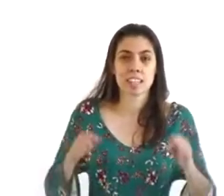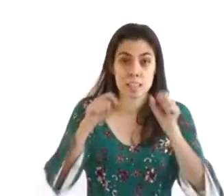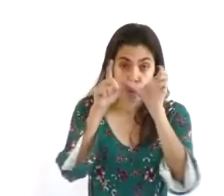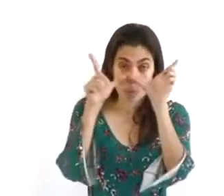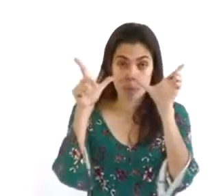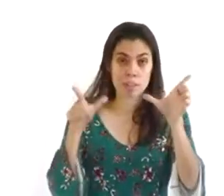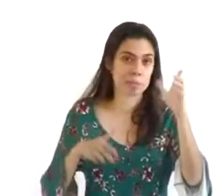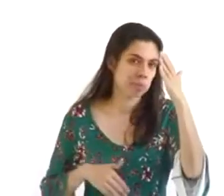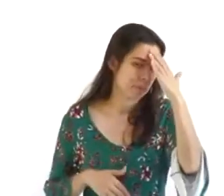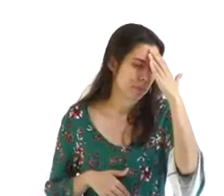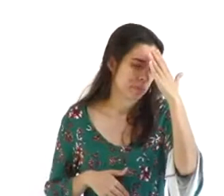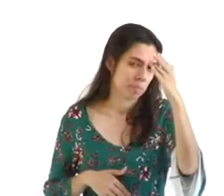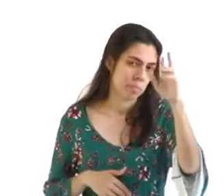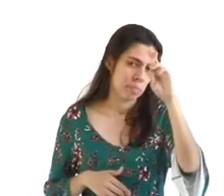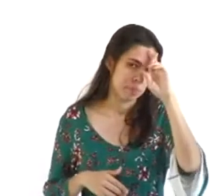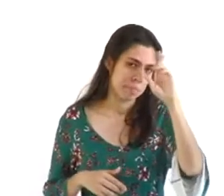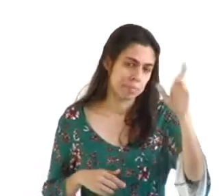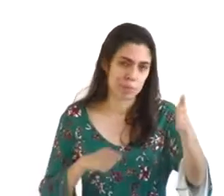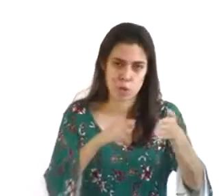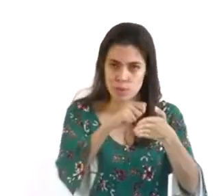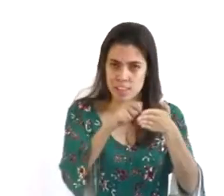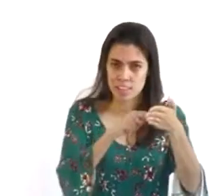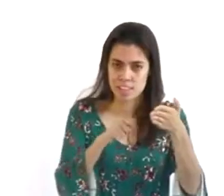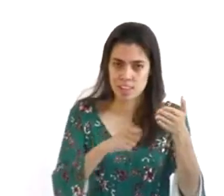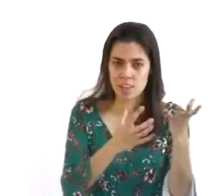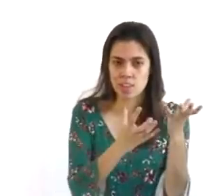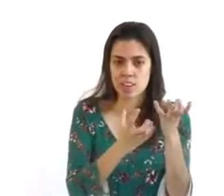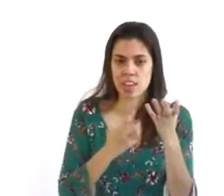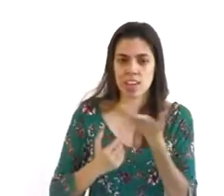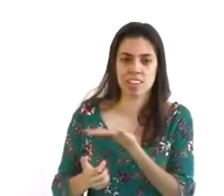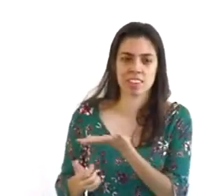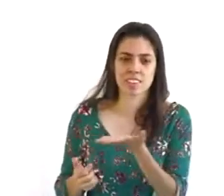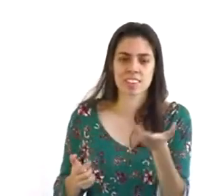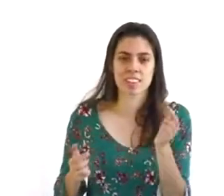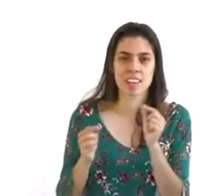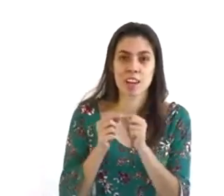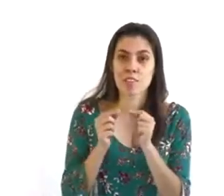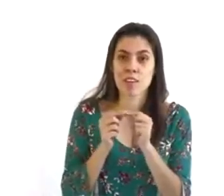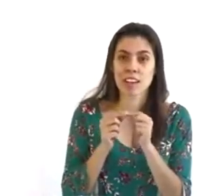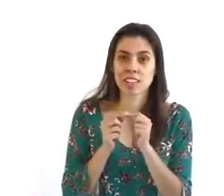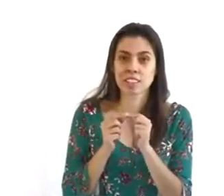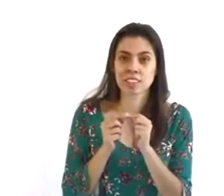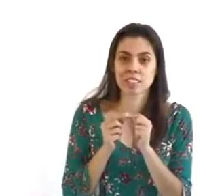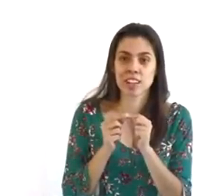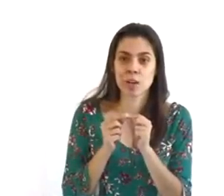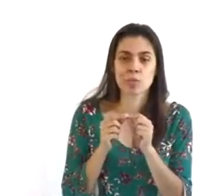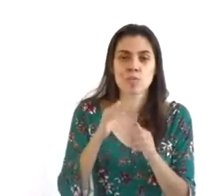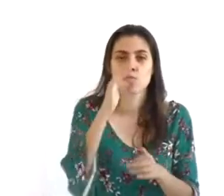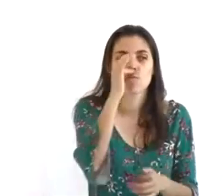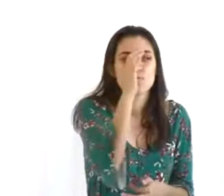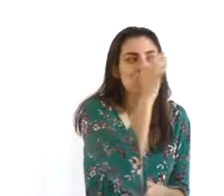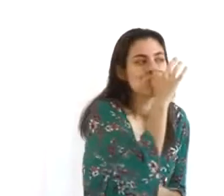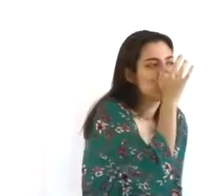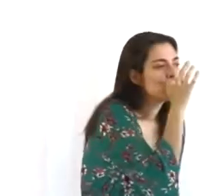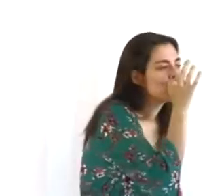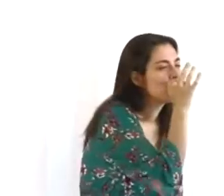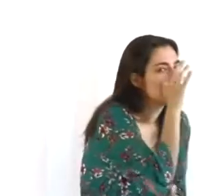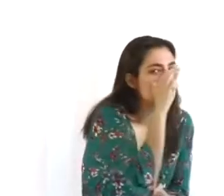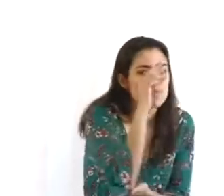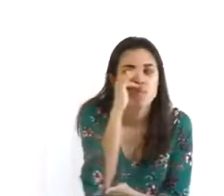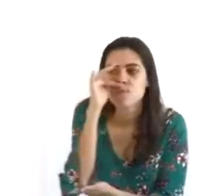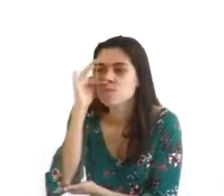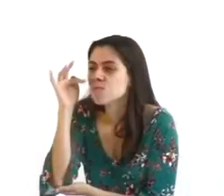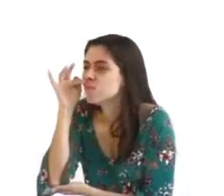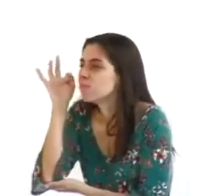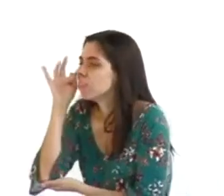de render graças ao Senhor, o desenho que eu peço que vocês façam nesta manhã, crianças, é um lindo jardim. Você pode escolher aí se